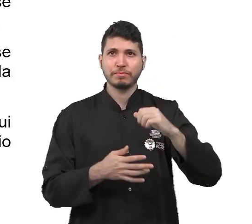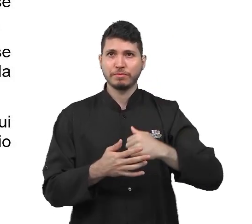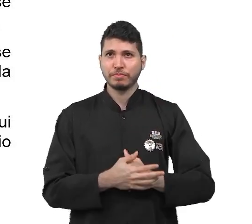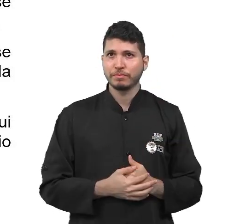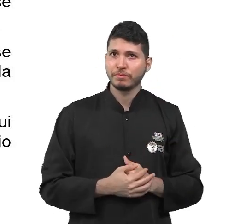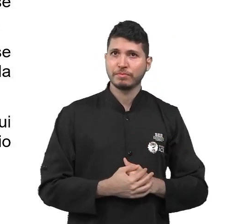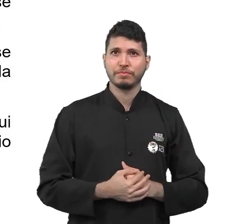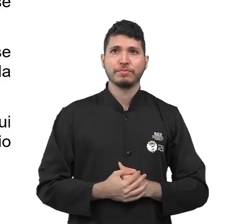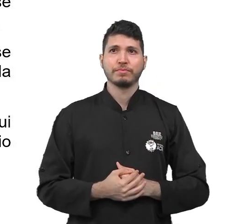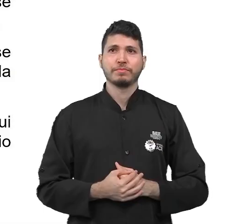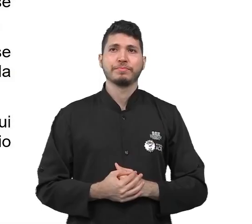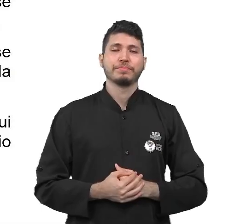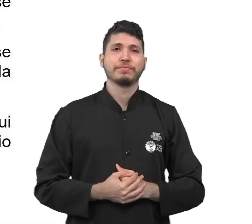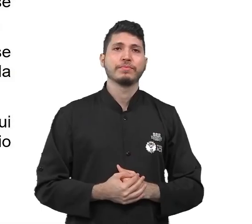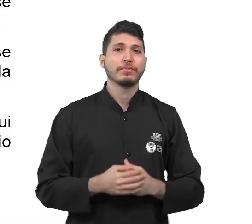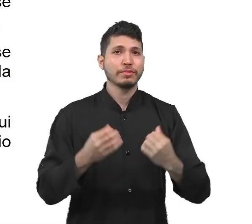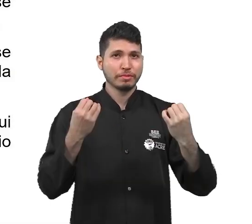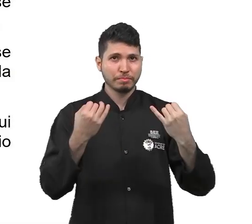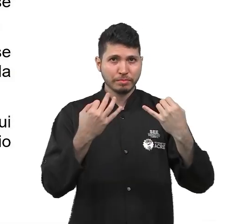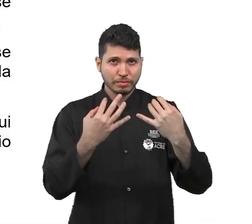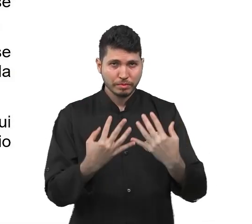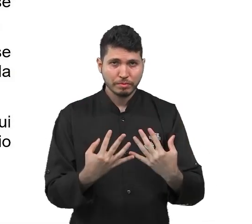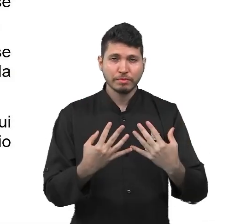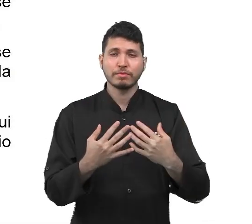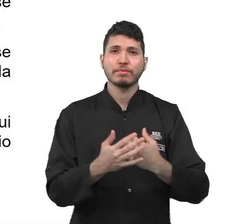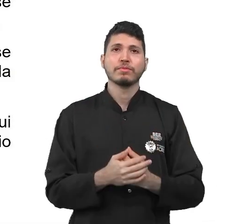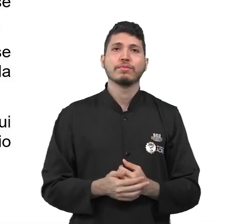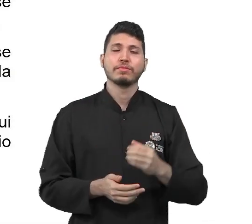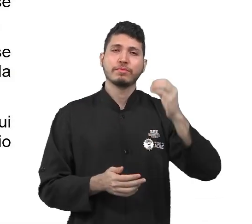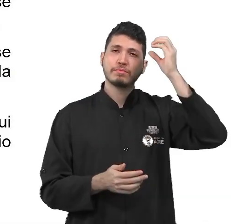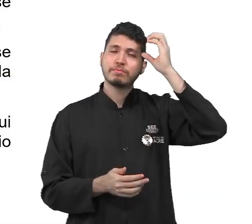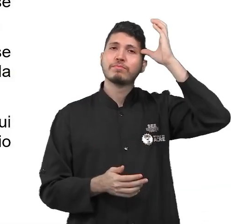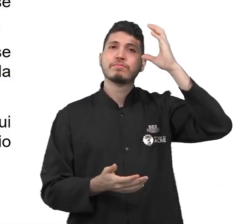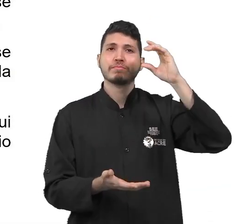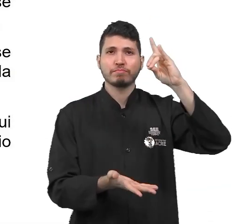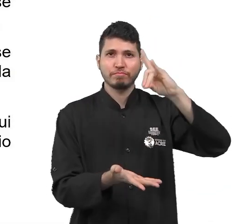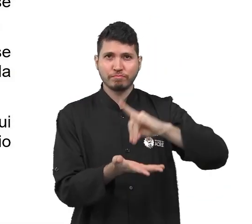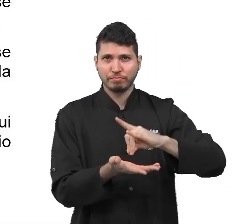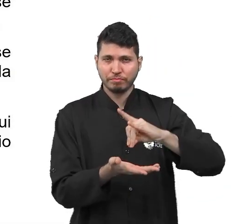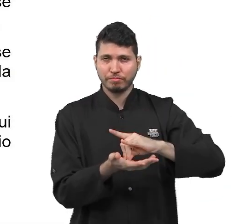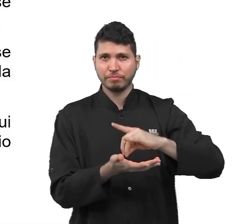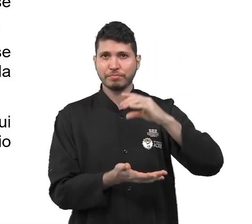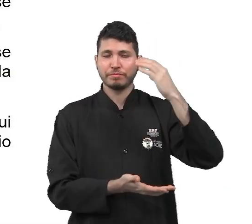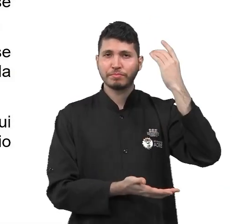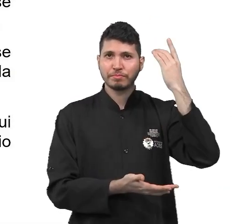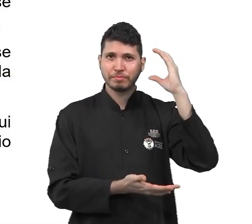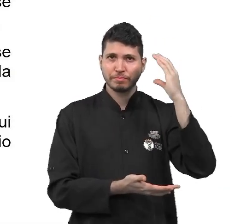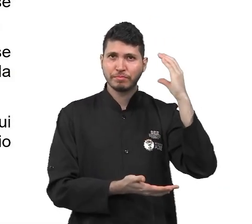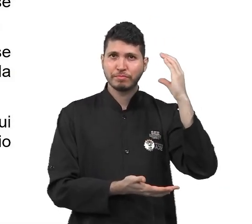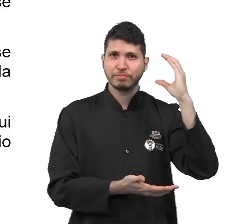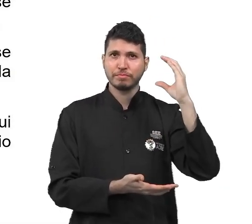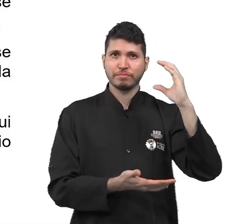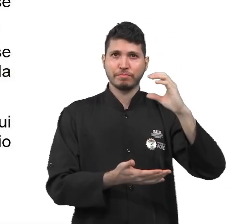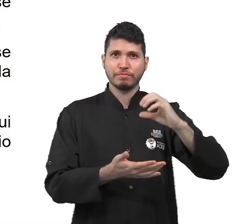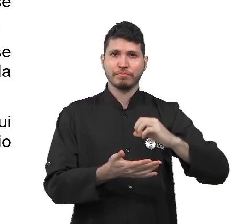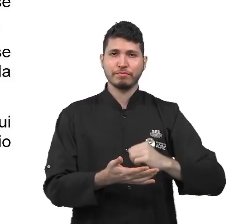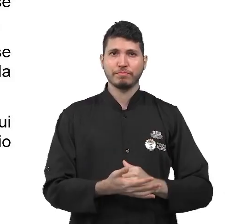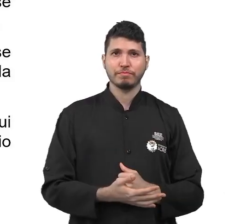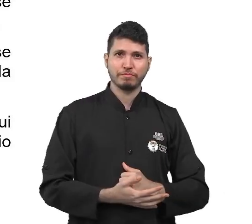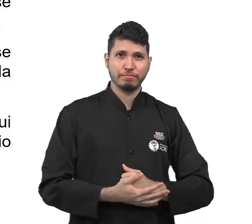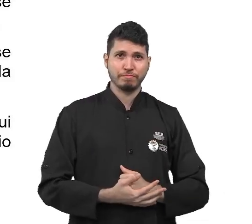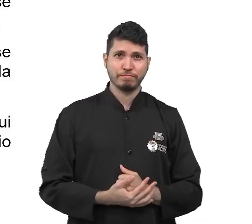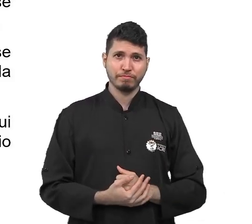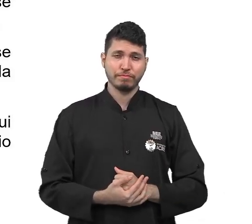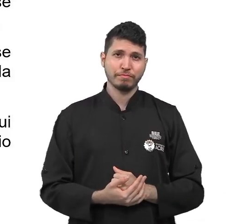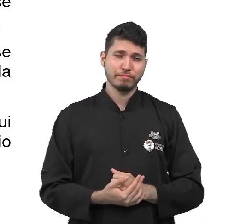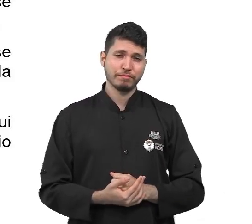teoria define que um conhecimento verdadeiramente científico só acontece se